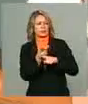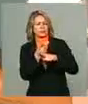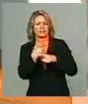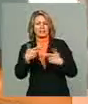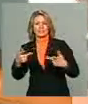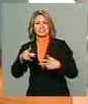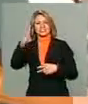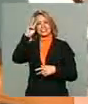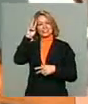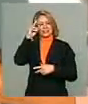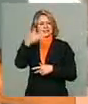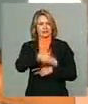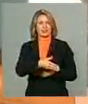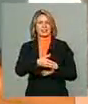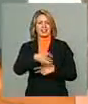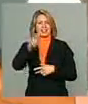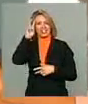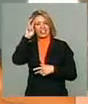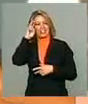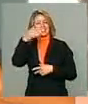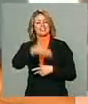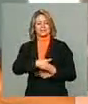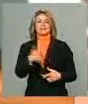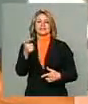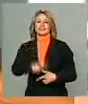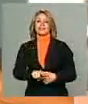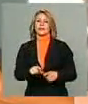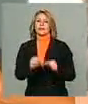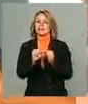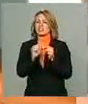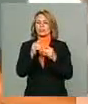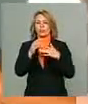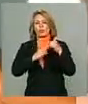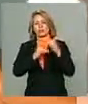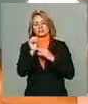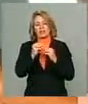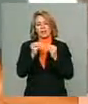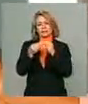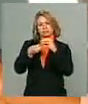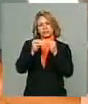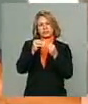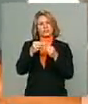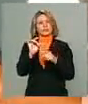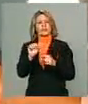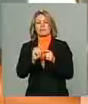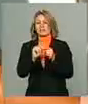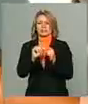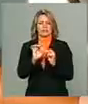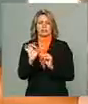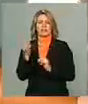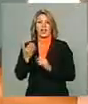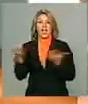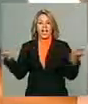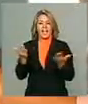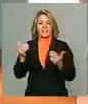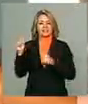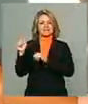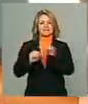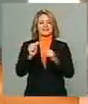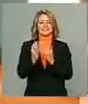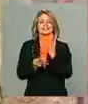quando eraa dia de segundo a gente vinha para cá dia de quinto a gente vinha para cá mas só fazer atividade jogar Dom menora só que fazia agora não agora